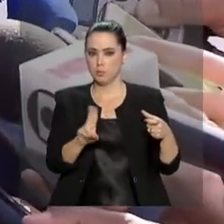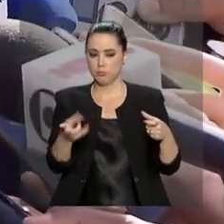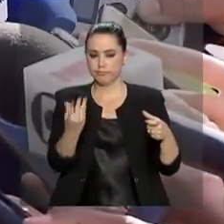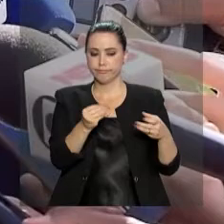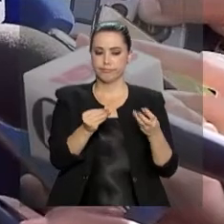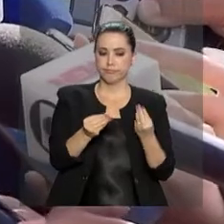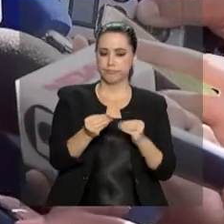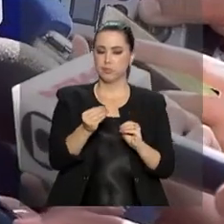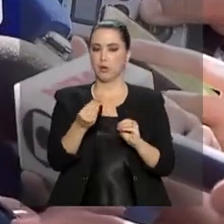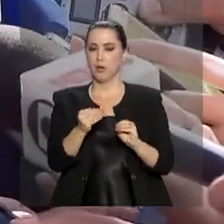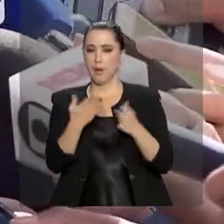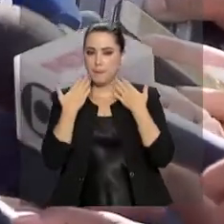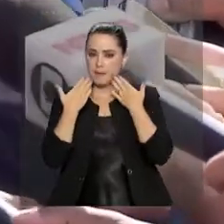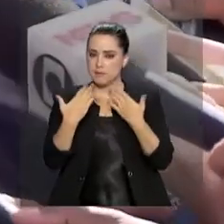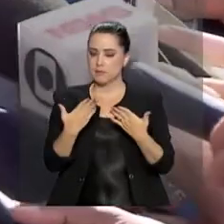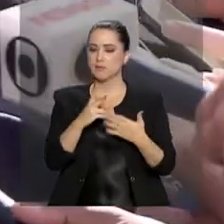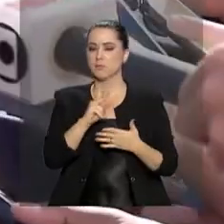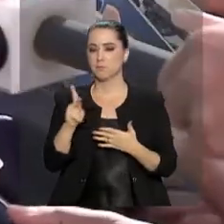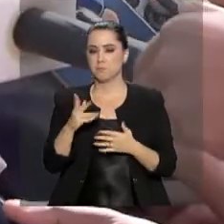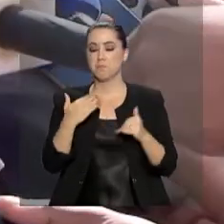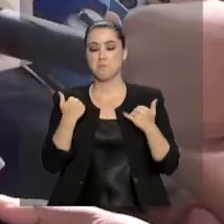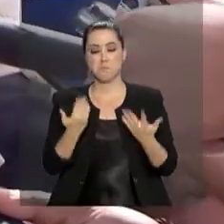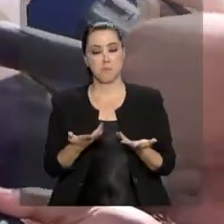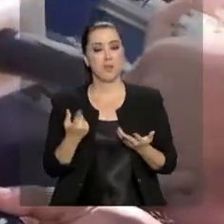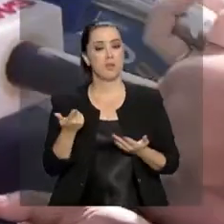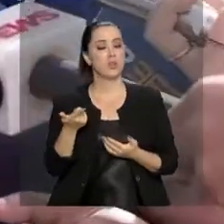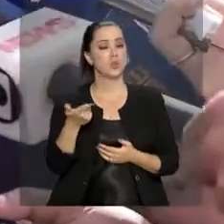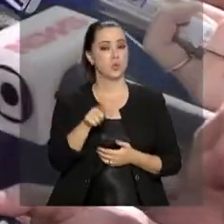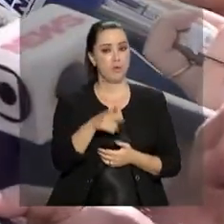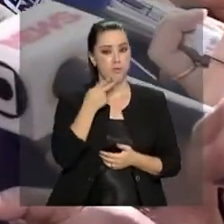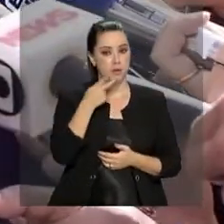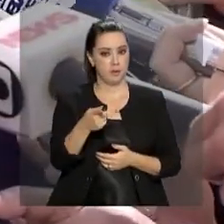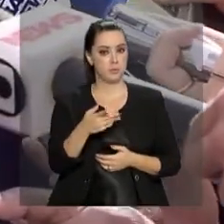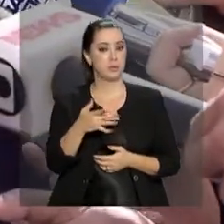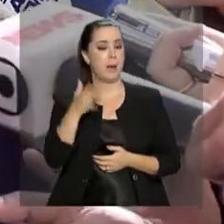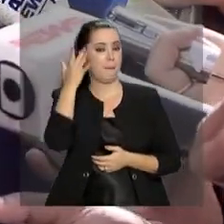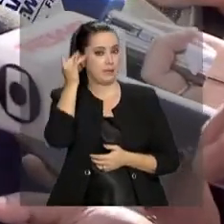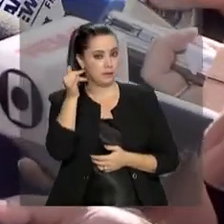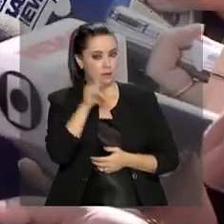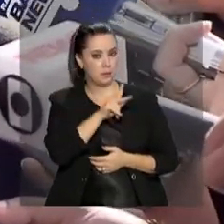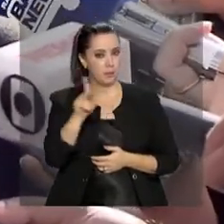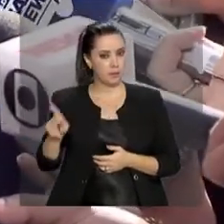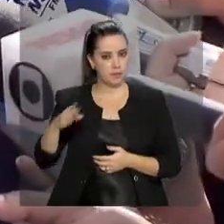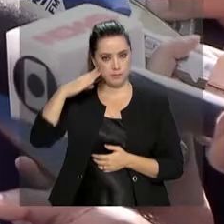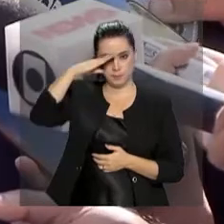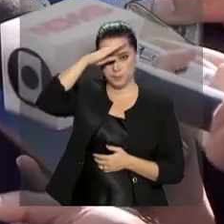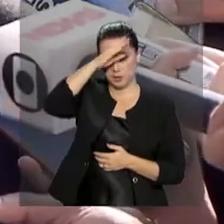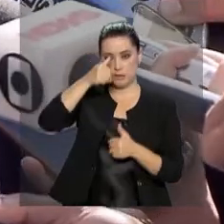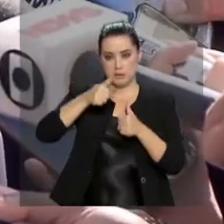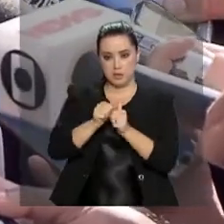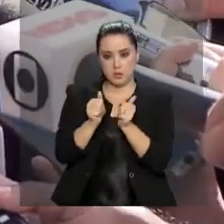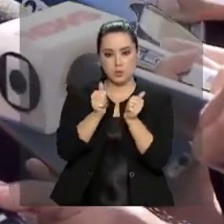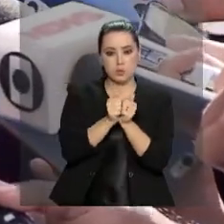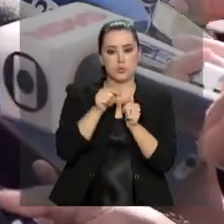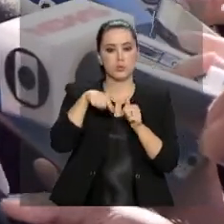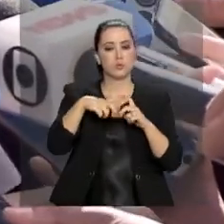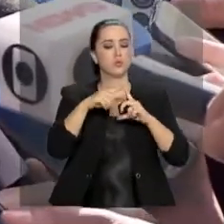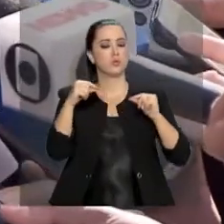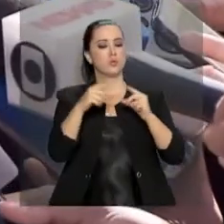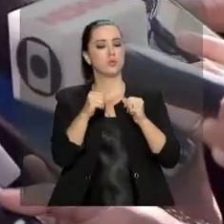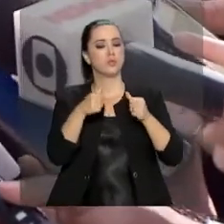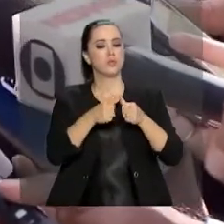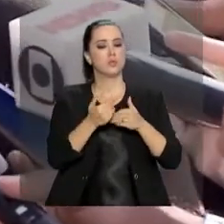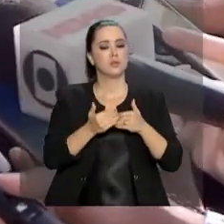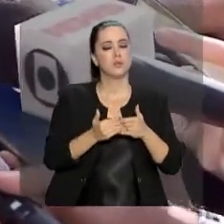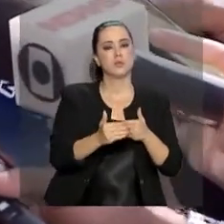apresentados é voltarmos a afirmar que amanhã o presidente ele estará aqui em brasília é vai para vai ficar